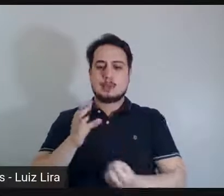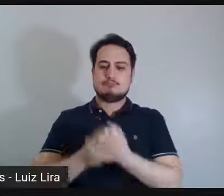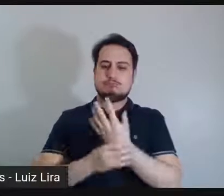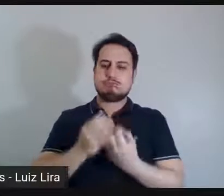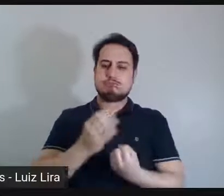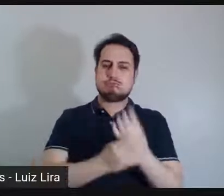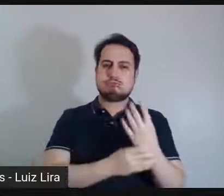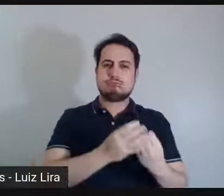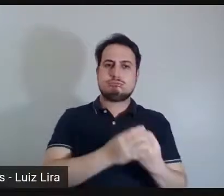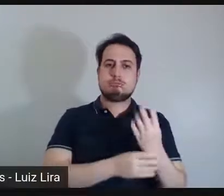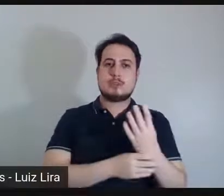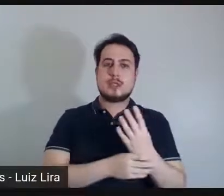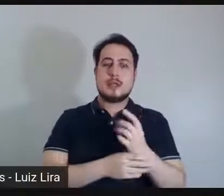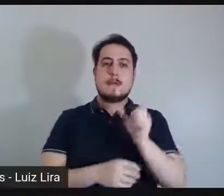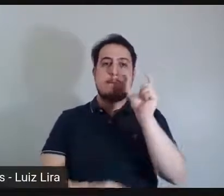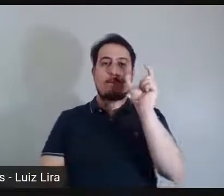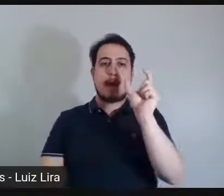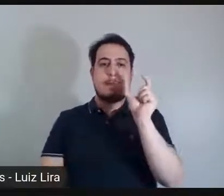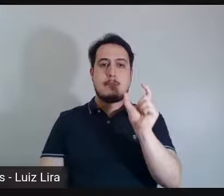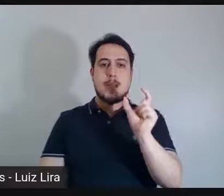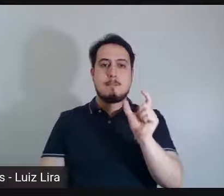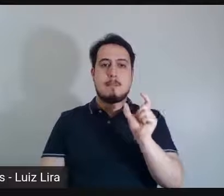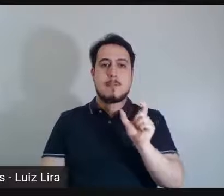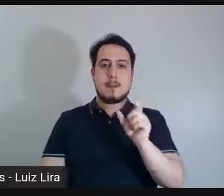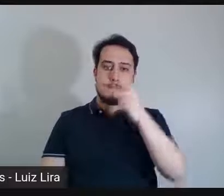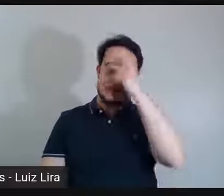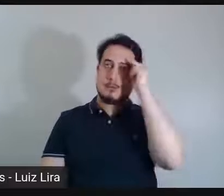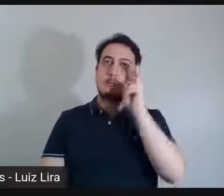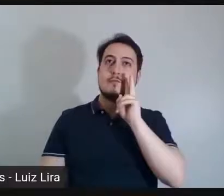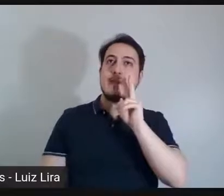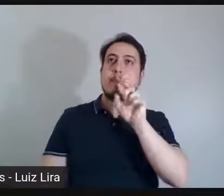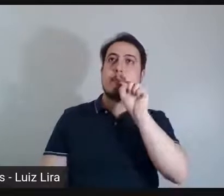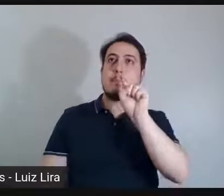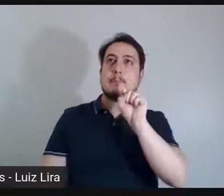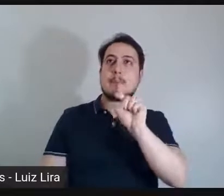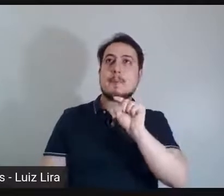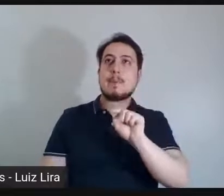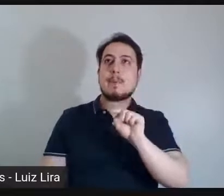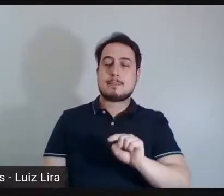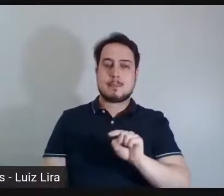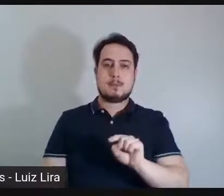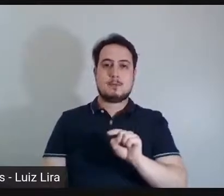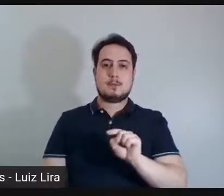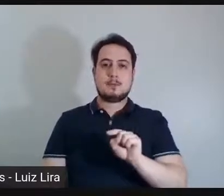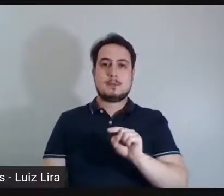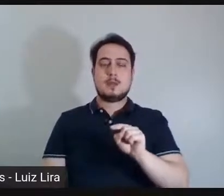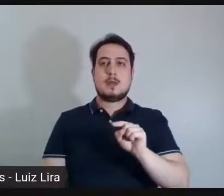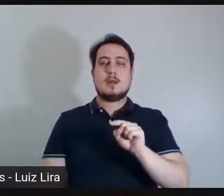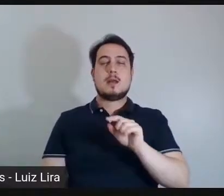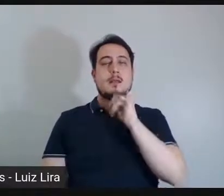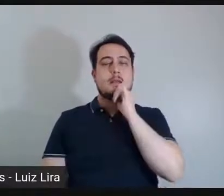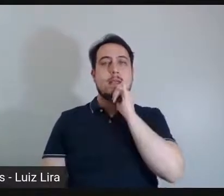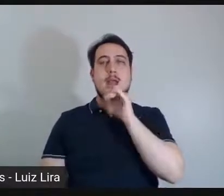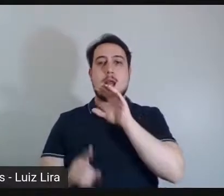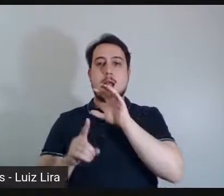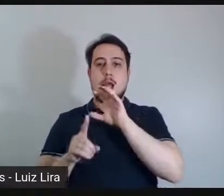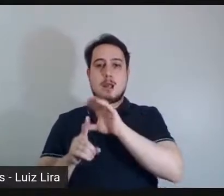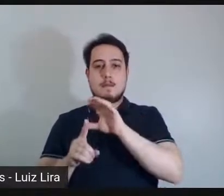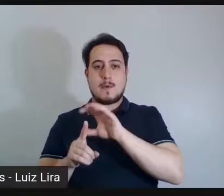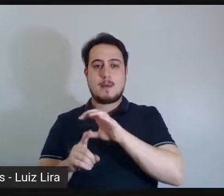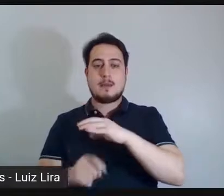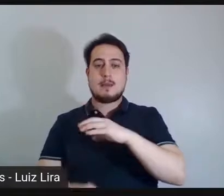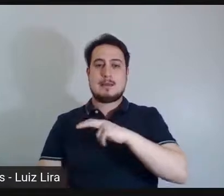vários ícones ali, onde o gestor tinha tudo bem localizado, desde os impactos dos